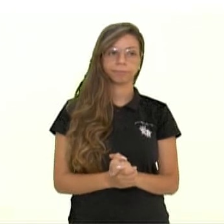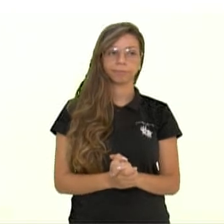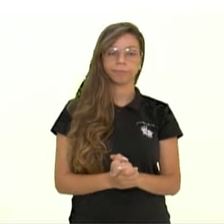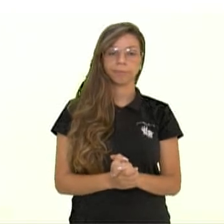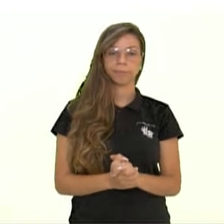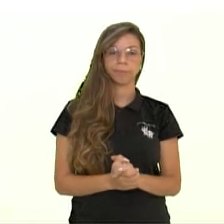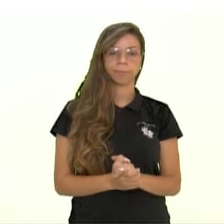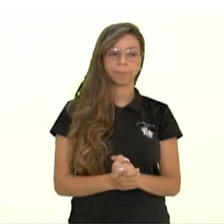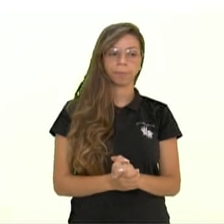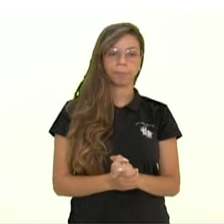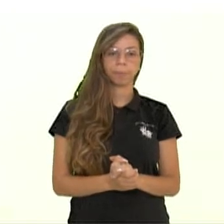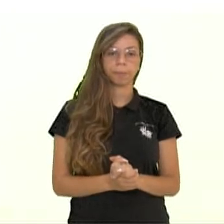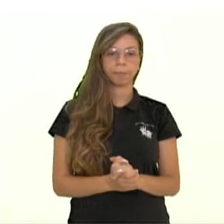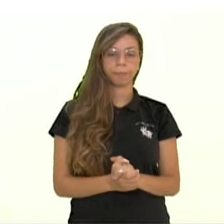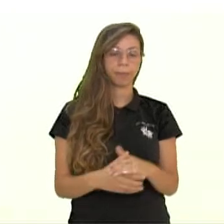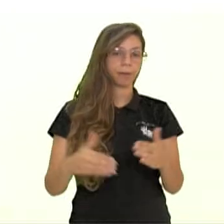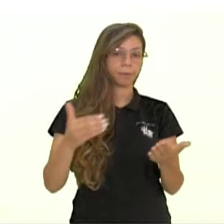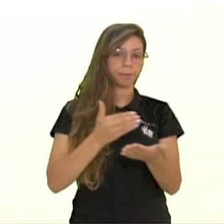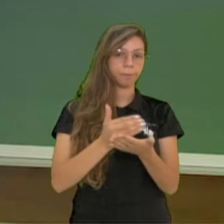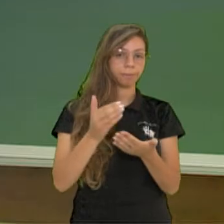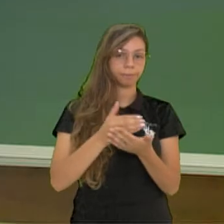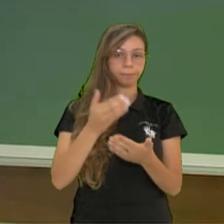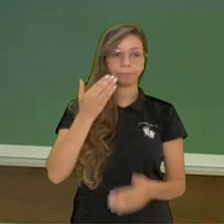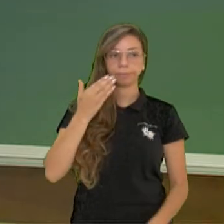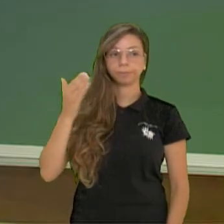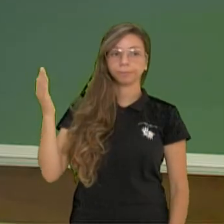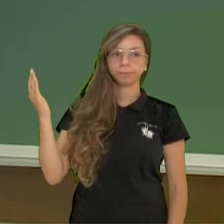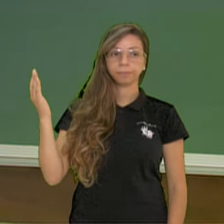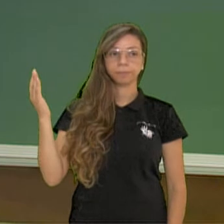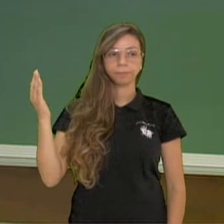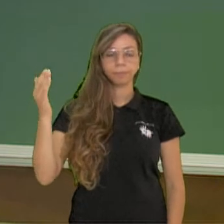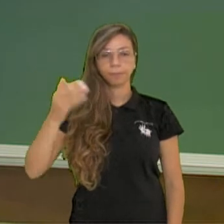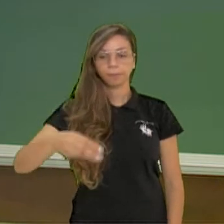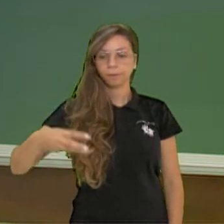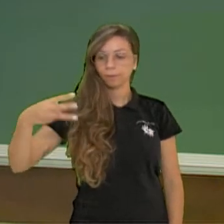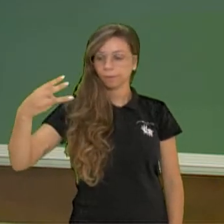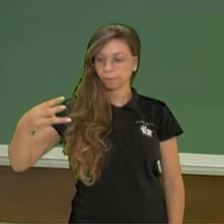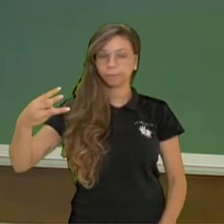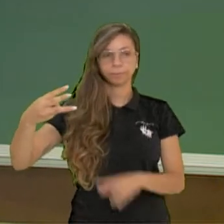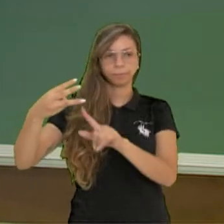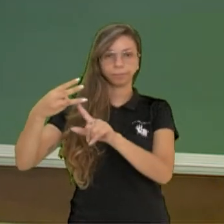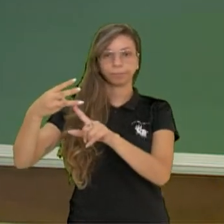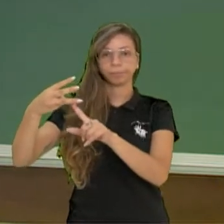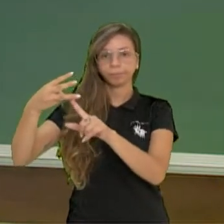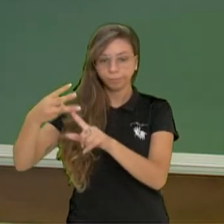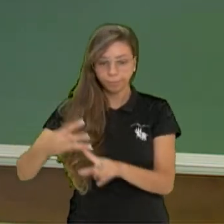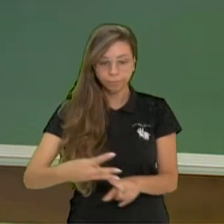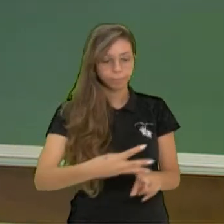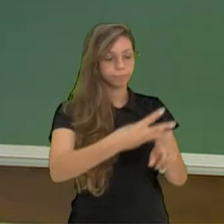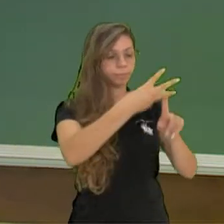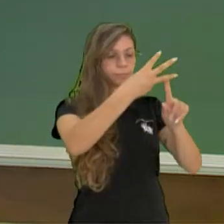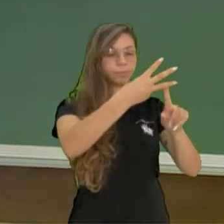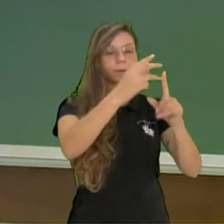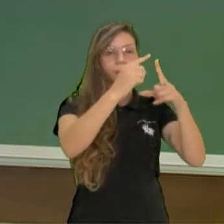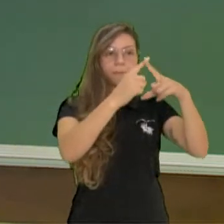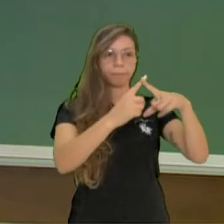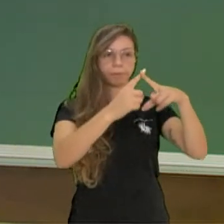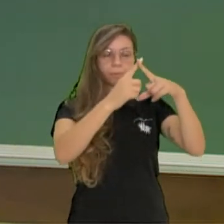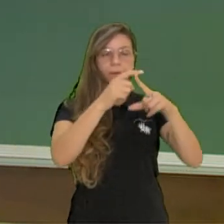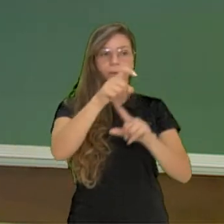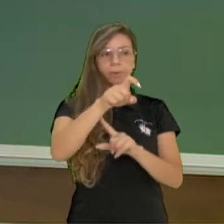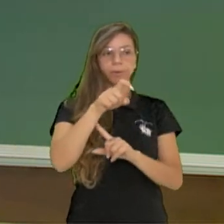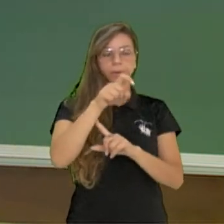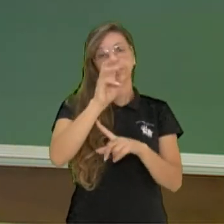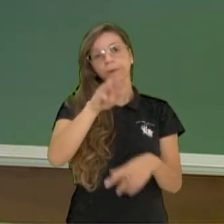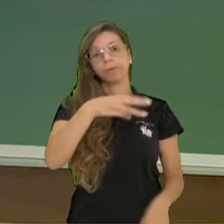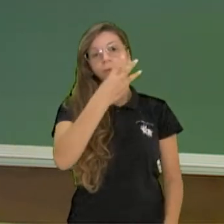caso, a gente começa aqui, ó. Pega o 3, passa o 3 multiplicando o x. Então, nós vamos ficar com a expressão